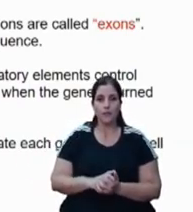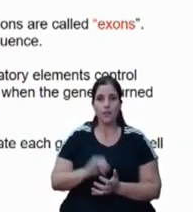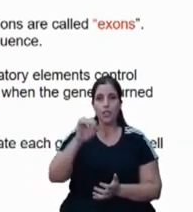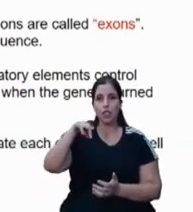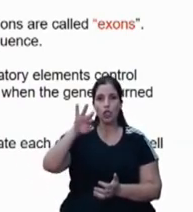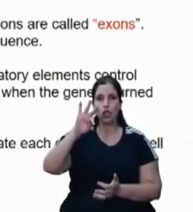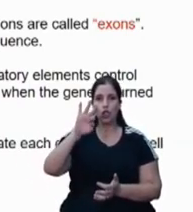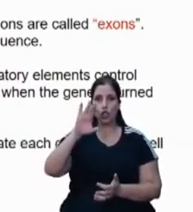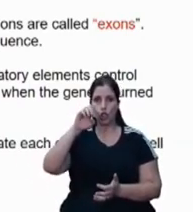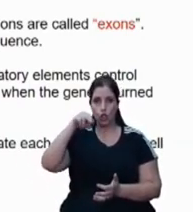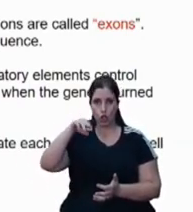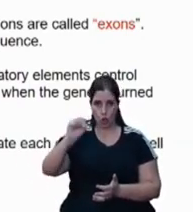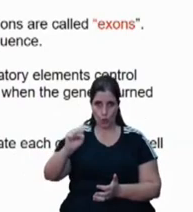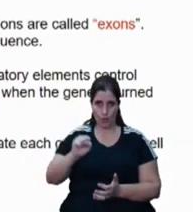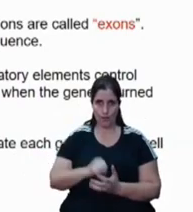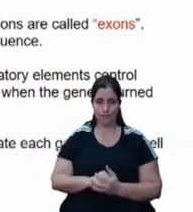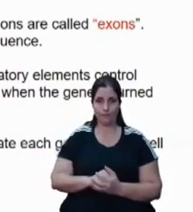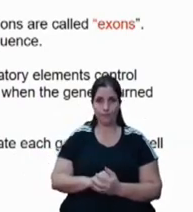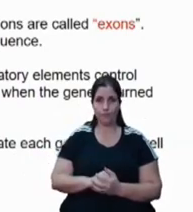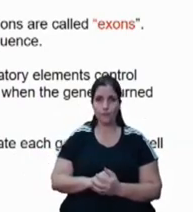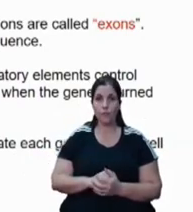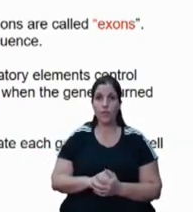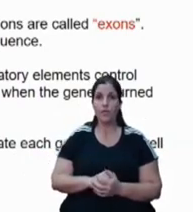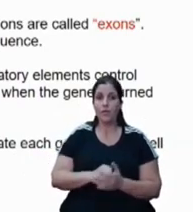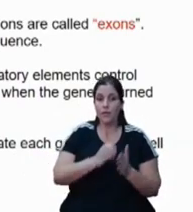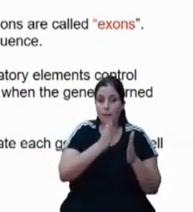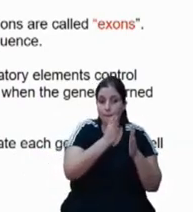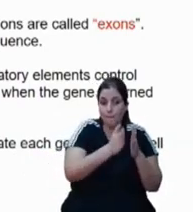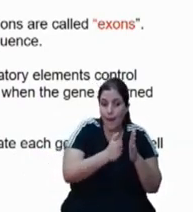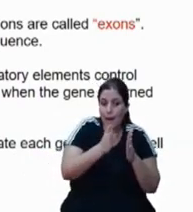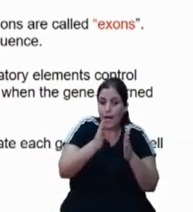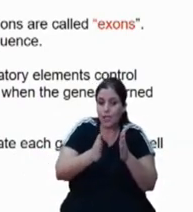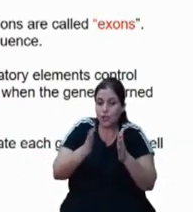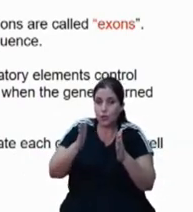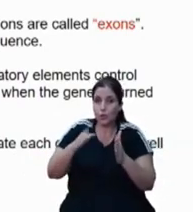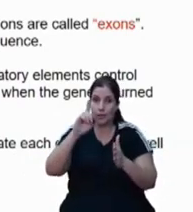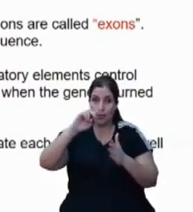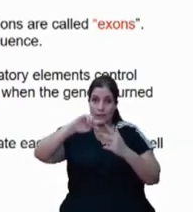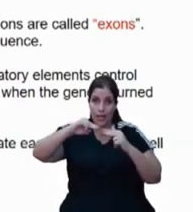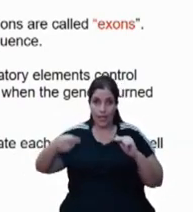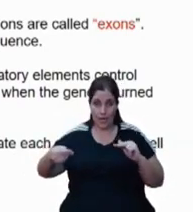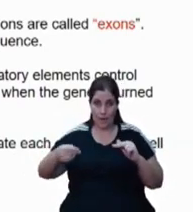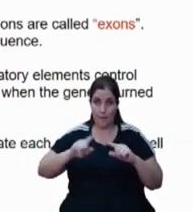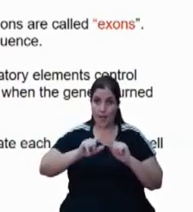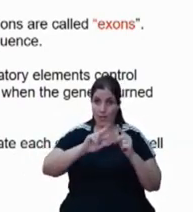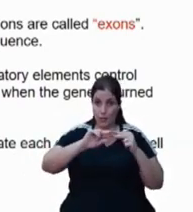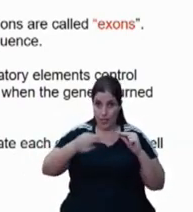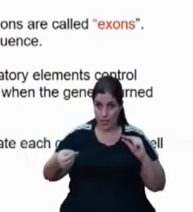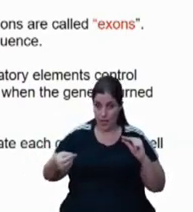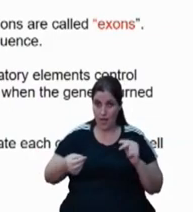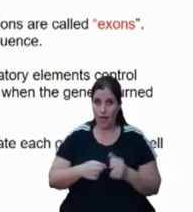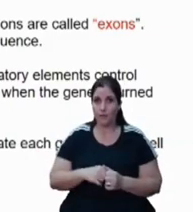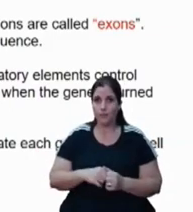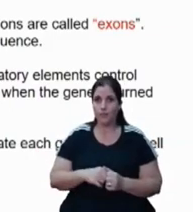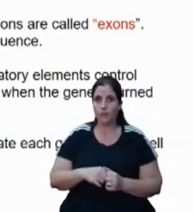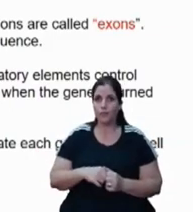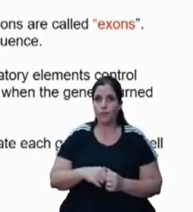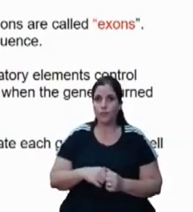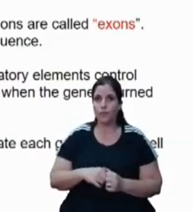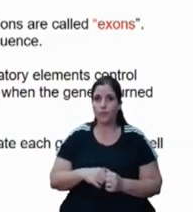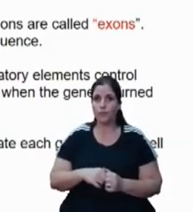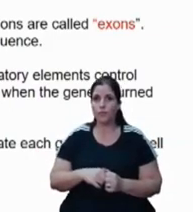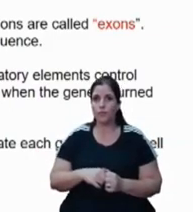Introns Introns são partes do are DNA pieces of DNA que separam o that exon, separate the exons, mas o but DNA the do DNA intron of the não é intron parte do is